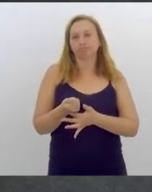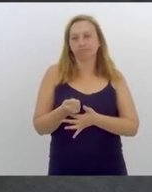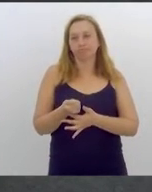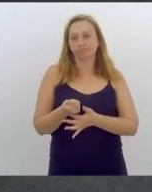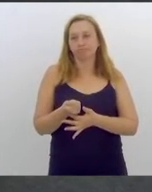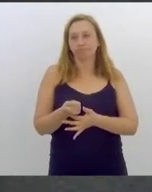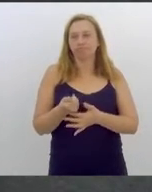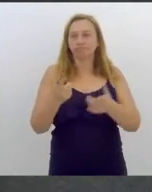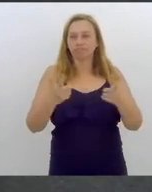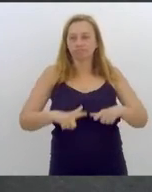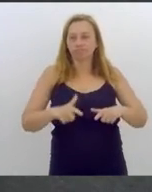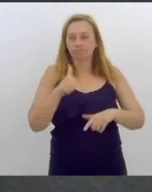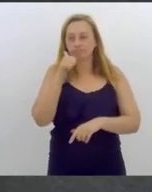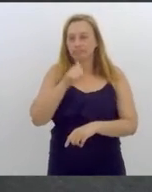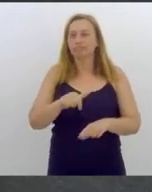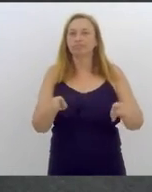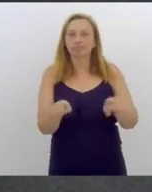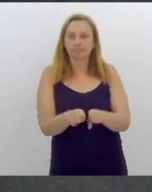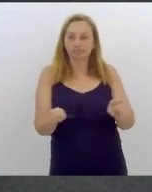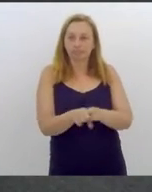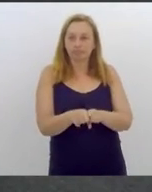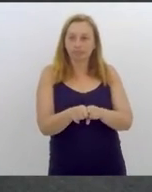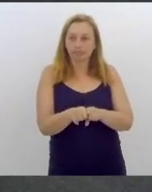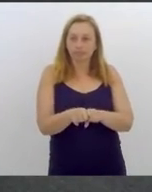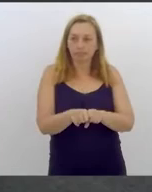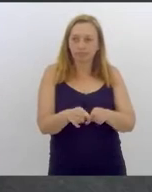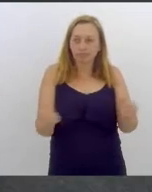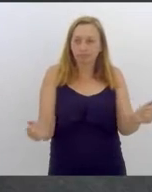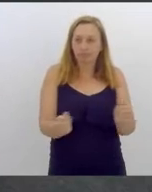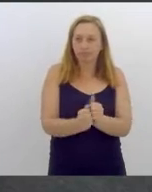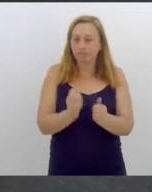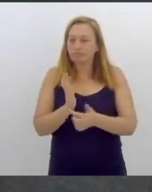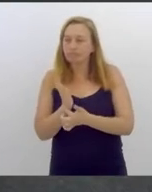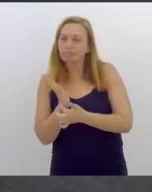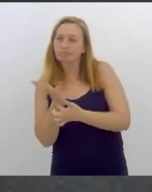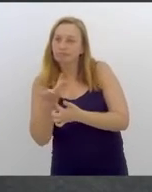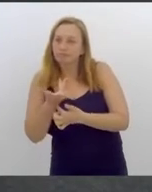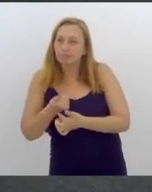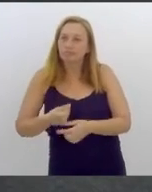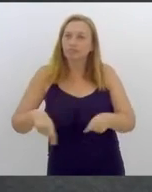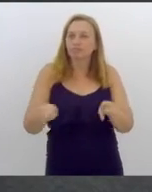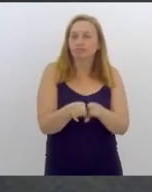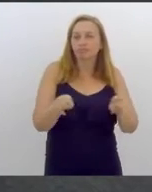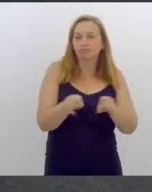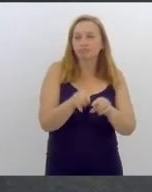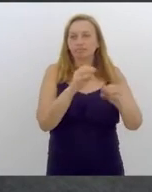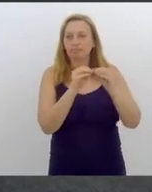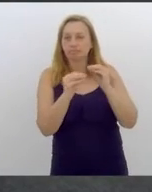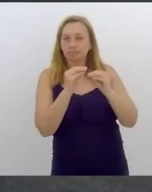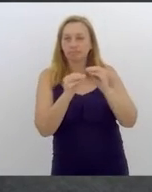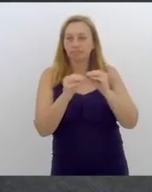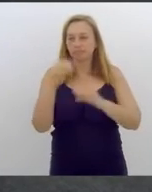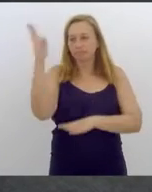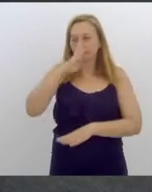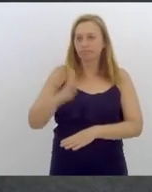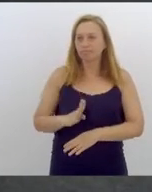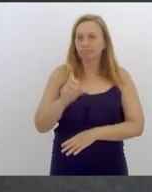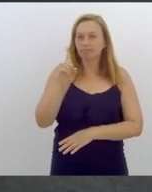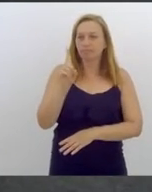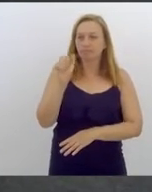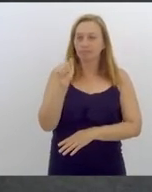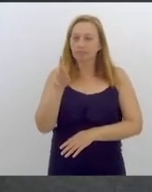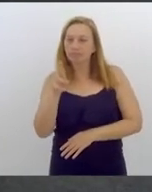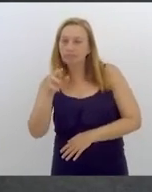do lugar da mulher também no meio artístico também nas novelas brasileiras então Dandara